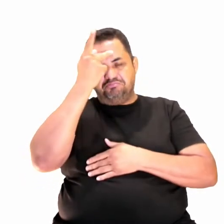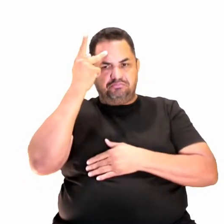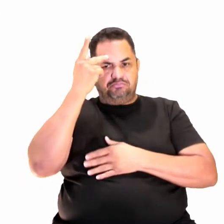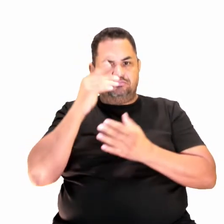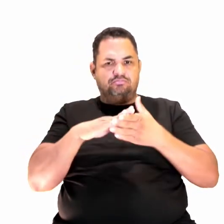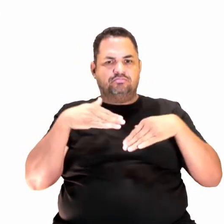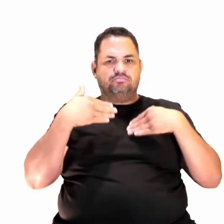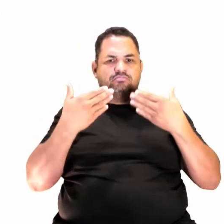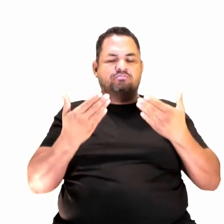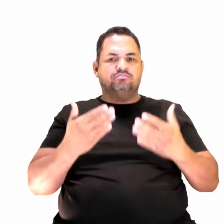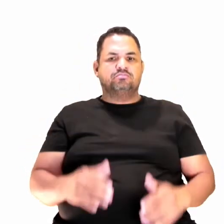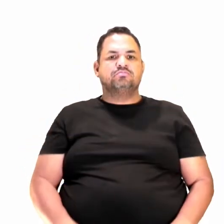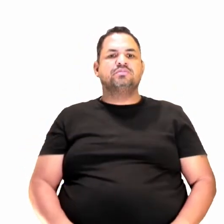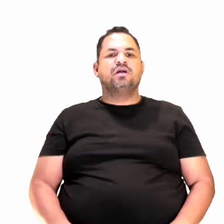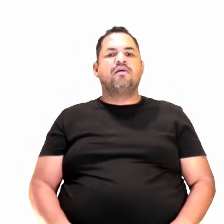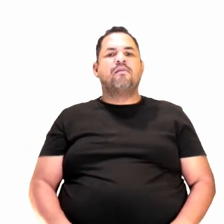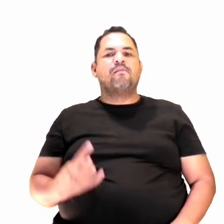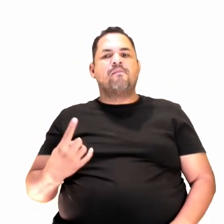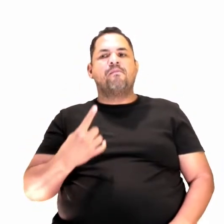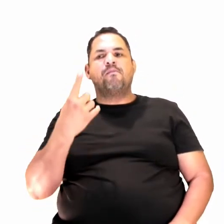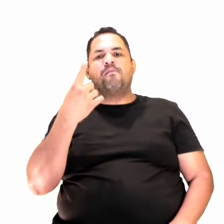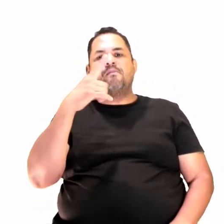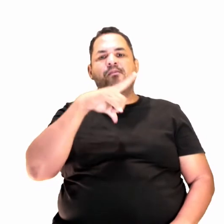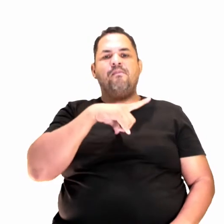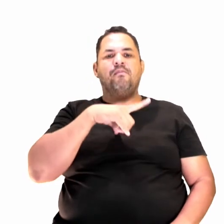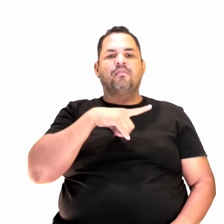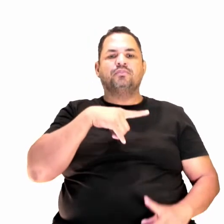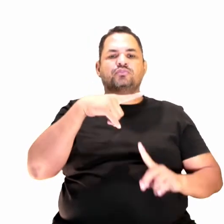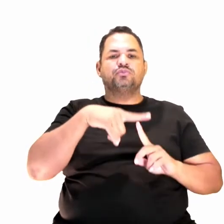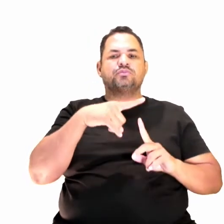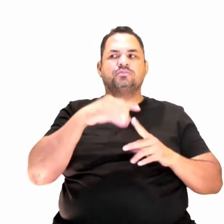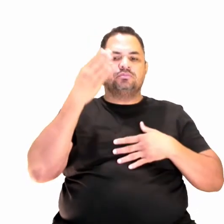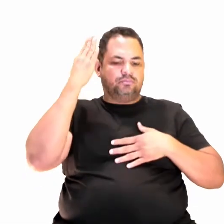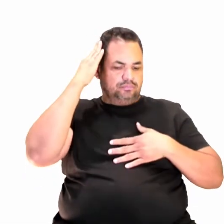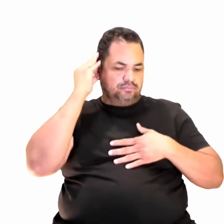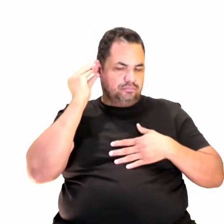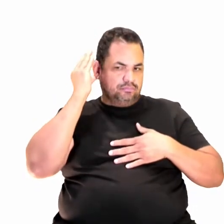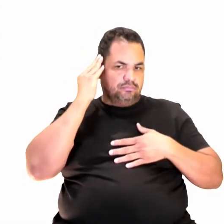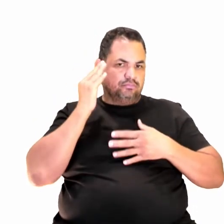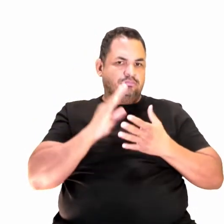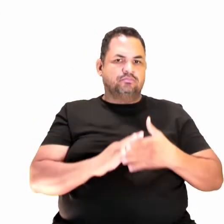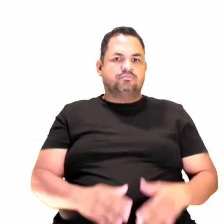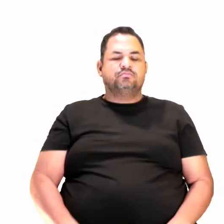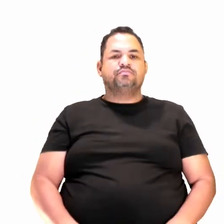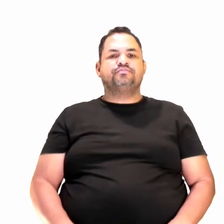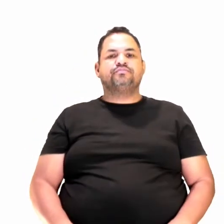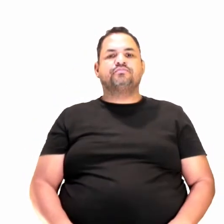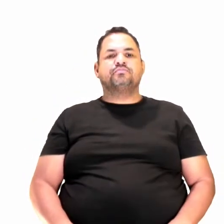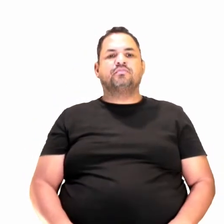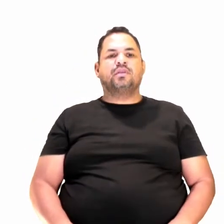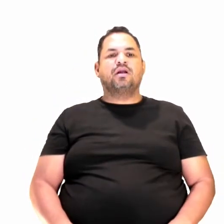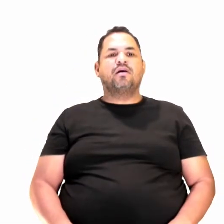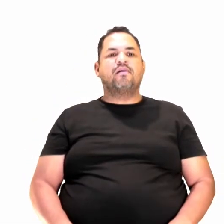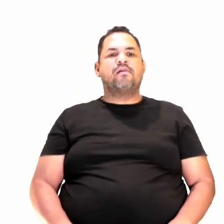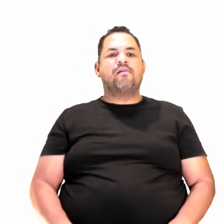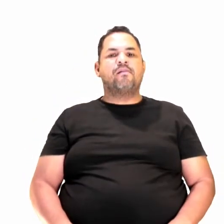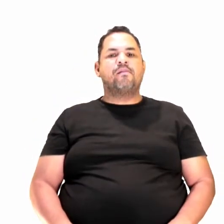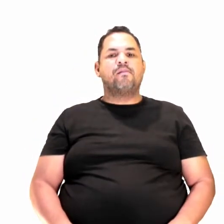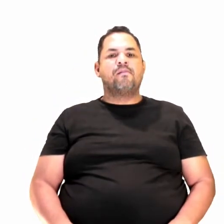certo? O cabelo pintado, enfim, de qualquer cor, porque nem todo mundo tem somente essas cores aí. Para falar